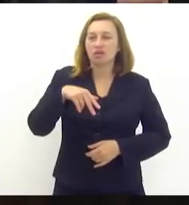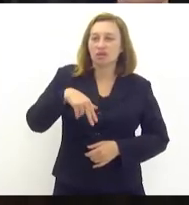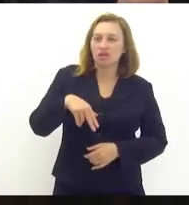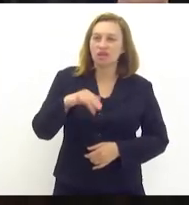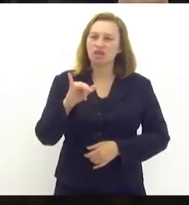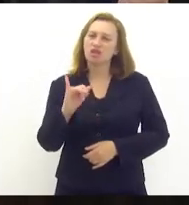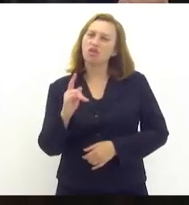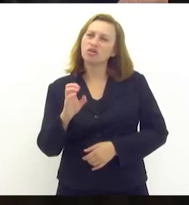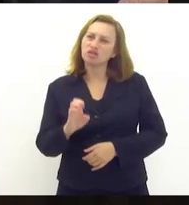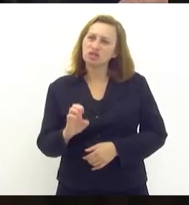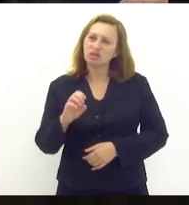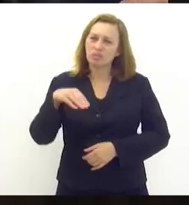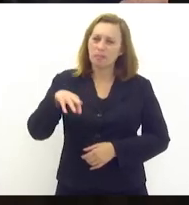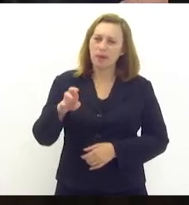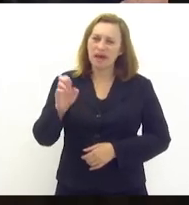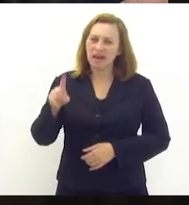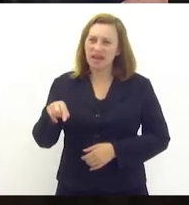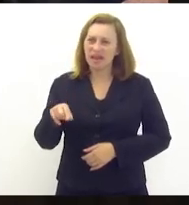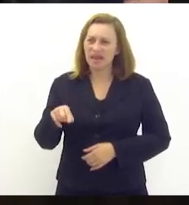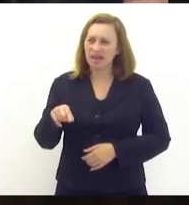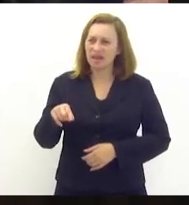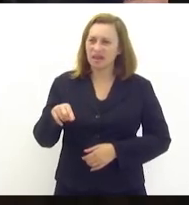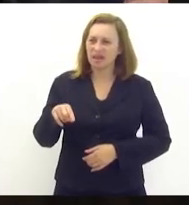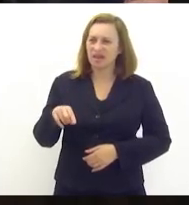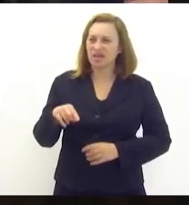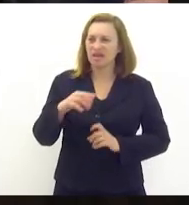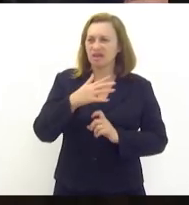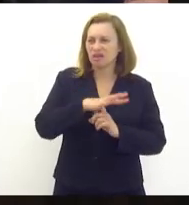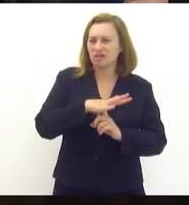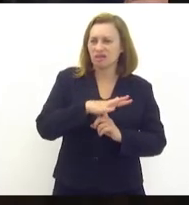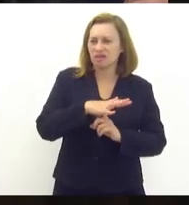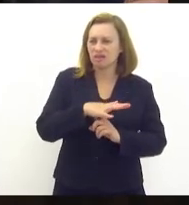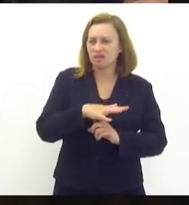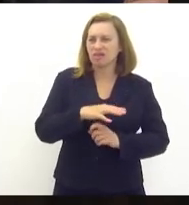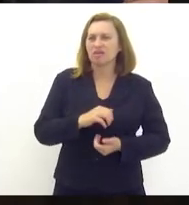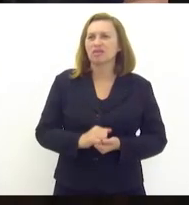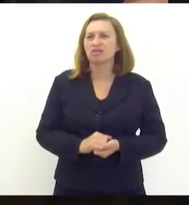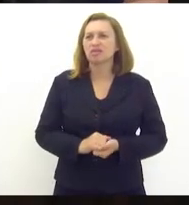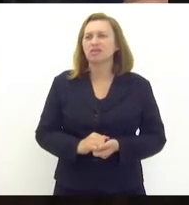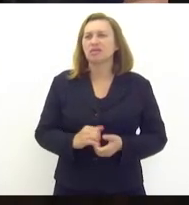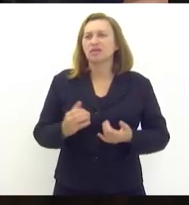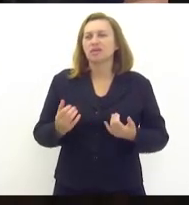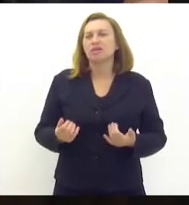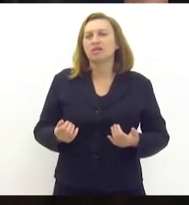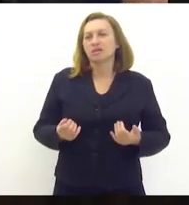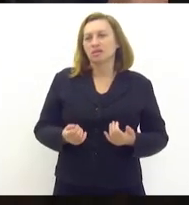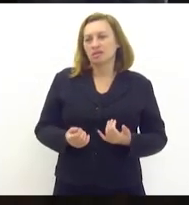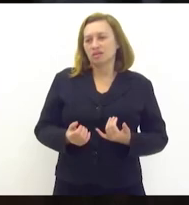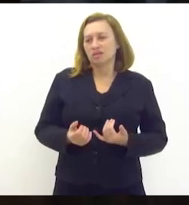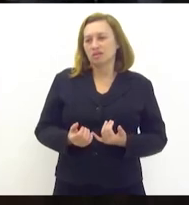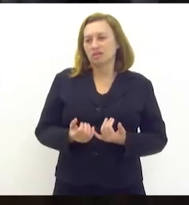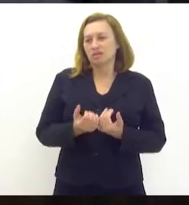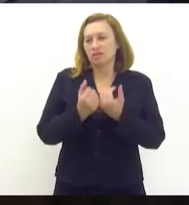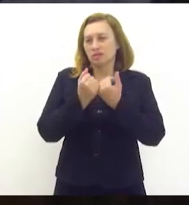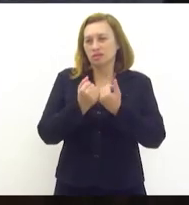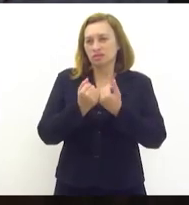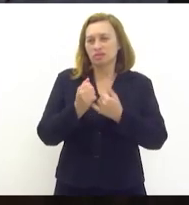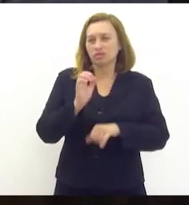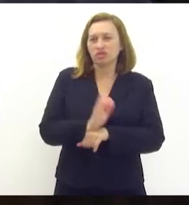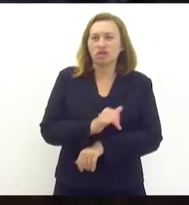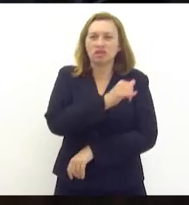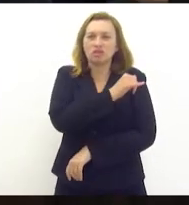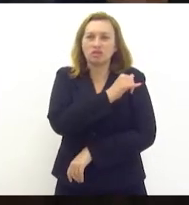Marea Norte em Maricá com patrimônio do Estado do Rio de Janeiro por interesses